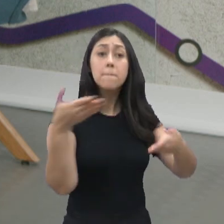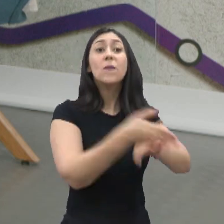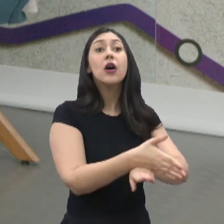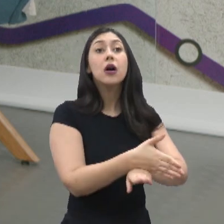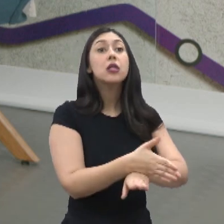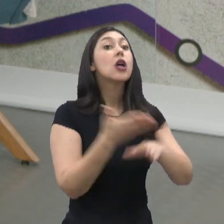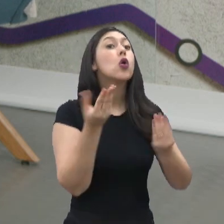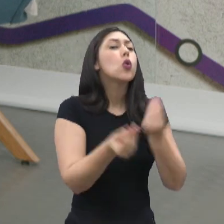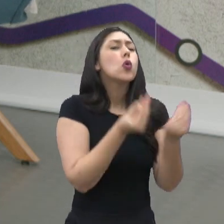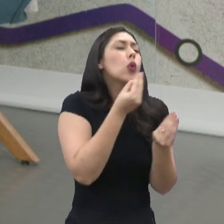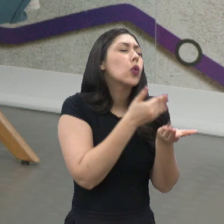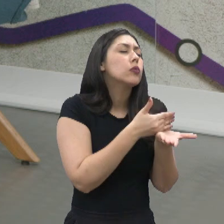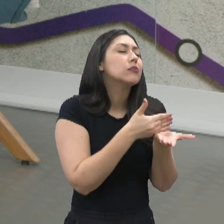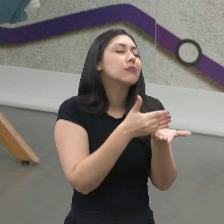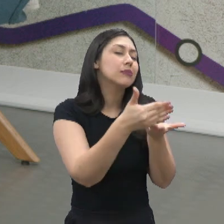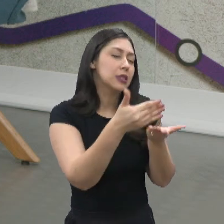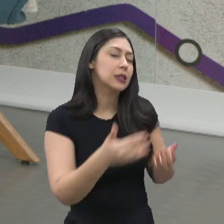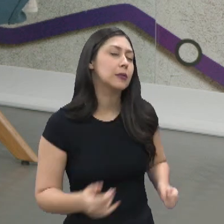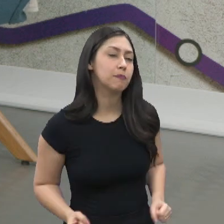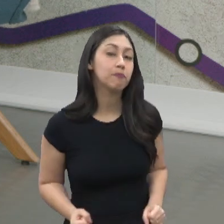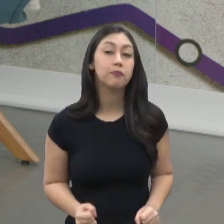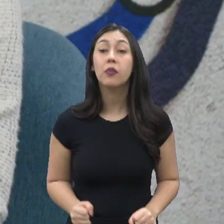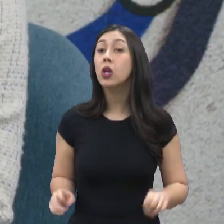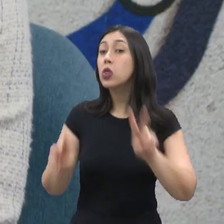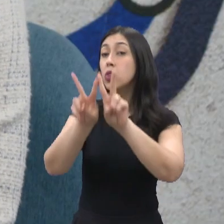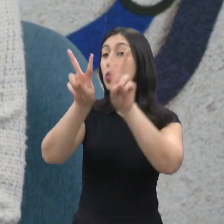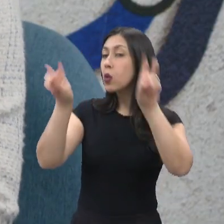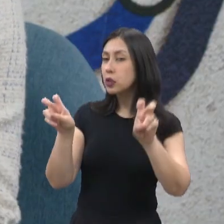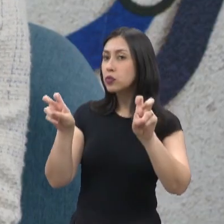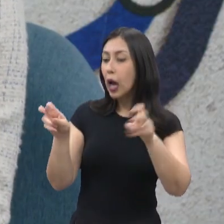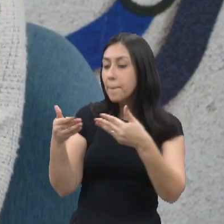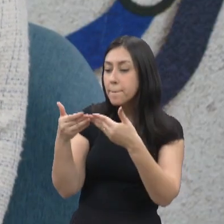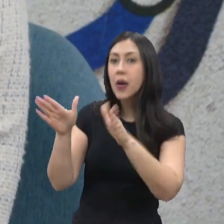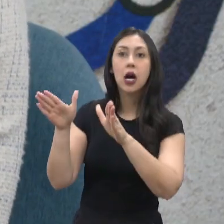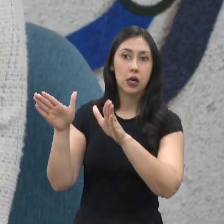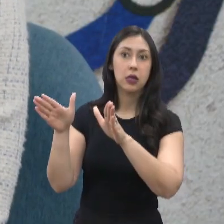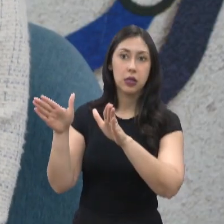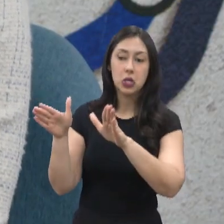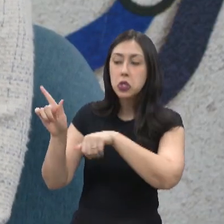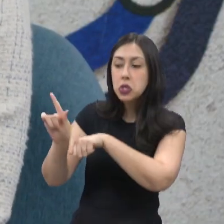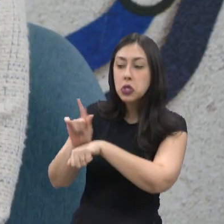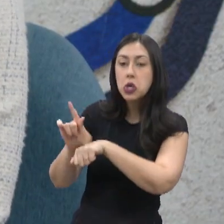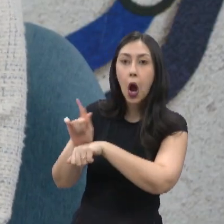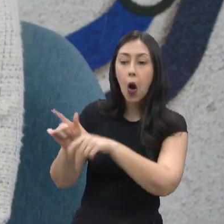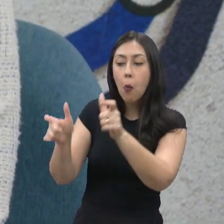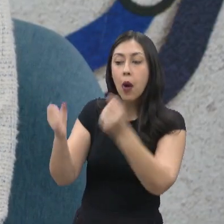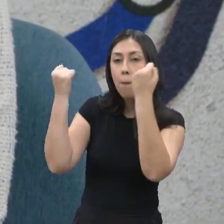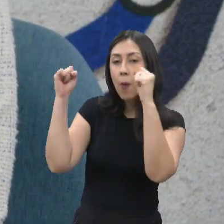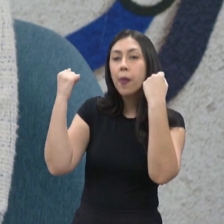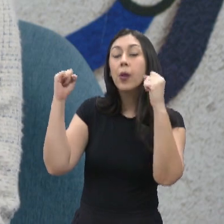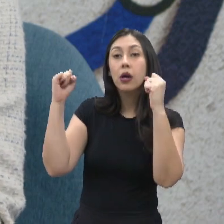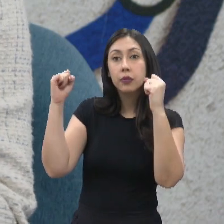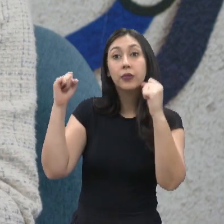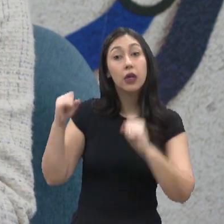melhor caminho que você acha para começar nesse mercado? Legal. Quando a gente fala sobre ter uma academia, sobre gerenciar uma academia, eu acho que ser formado em educação